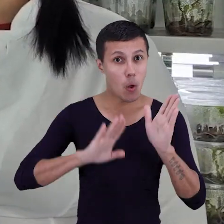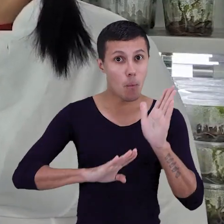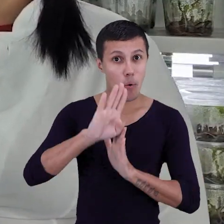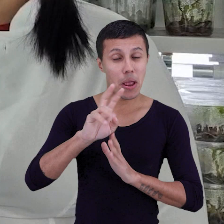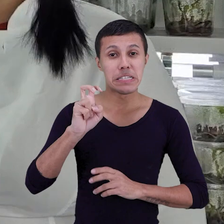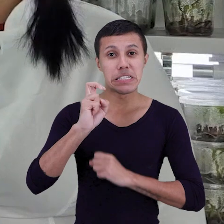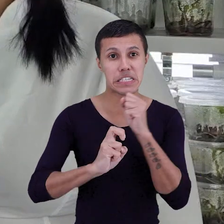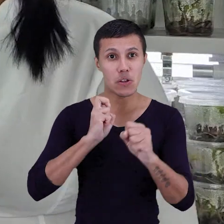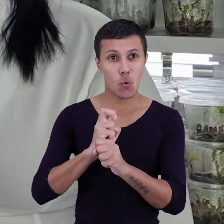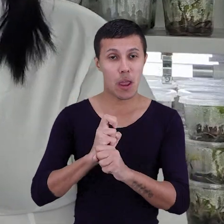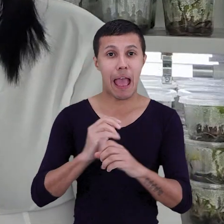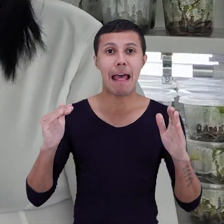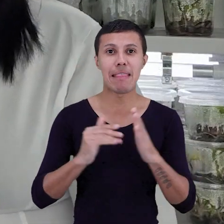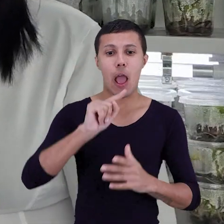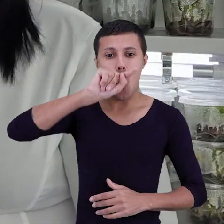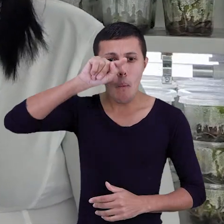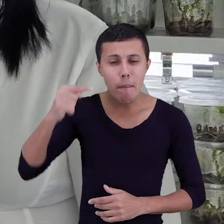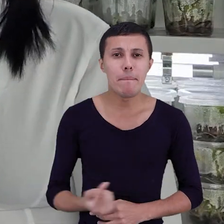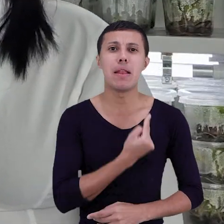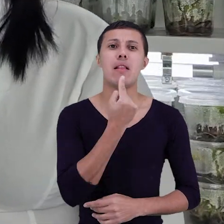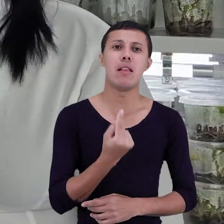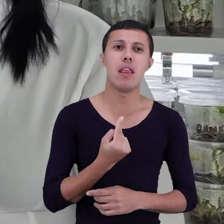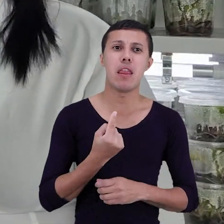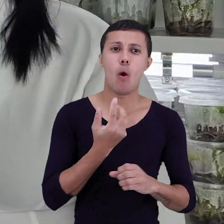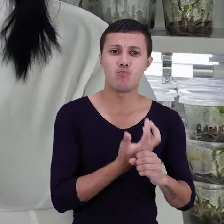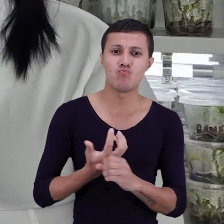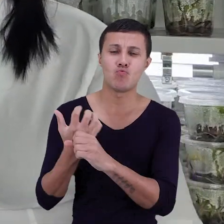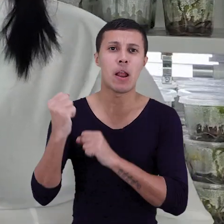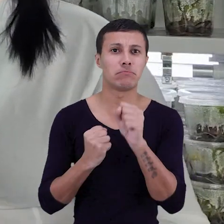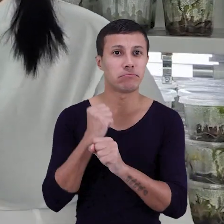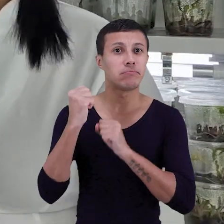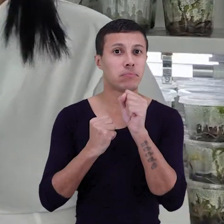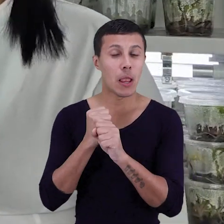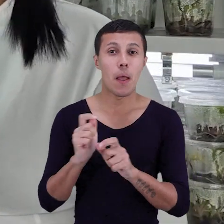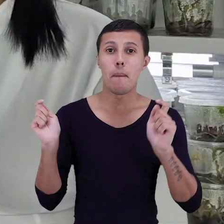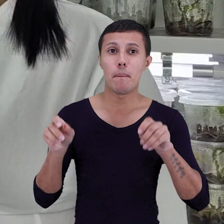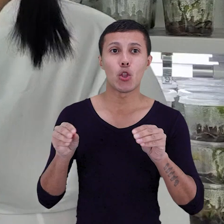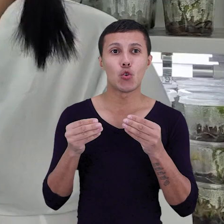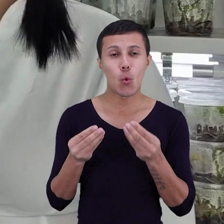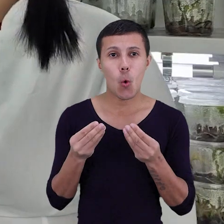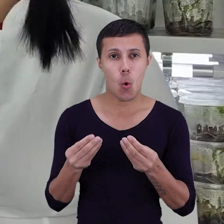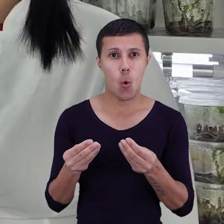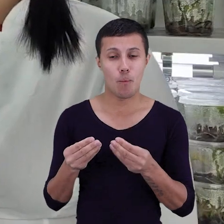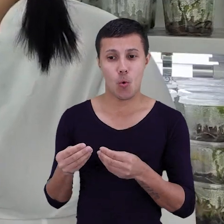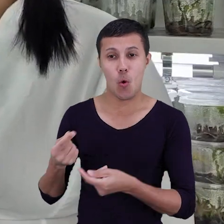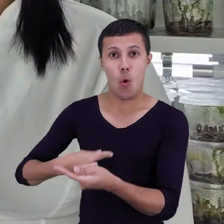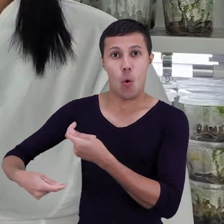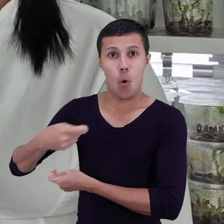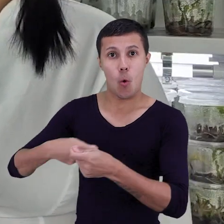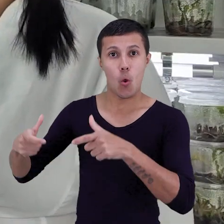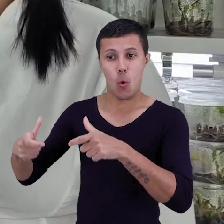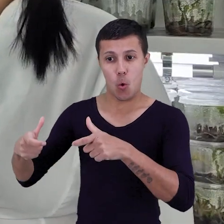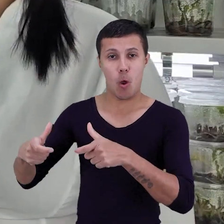chegar à produção de 1 milhão de mudas ano. E essa produção ela pode ser tanto destinada para o comércio